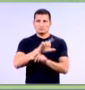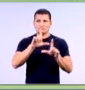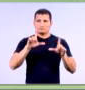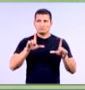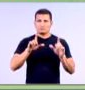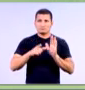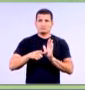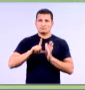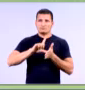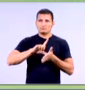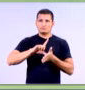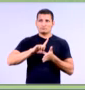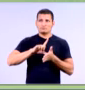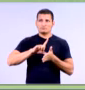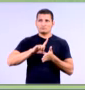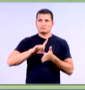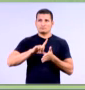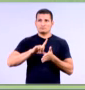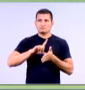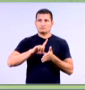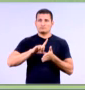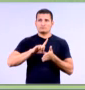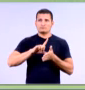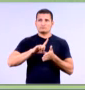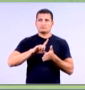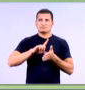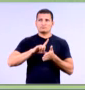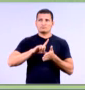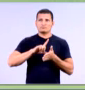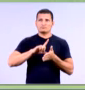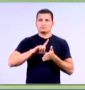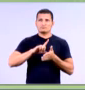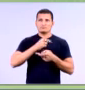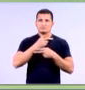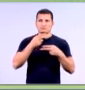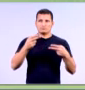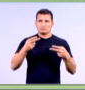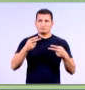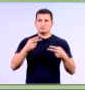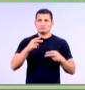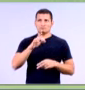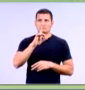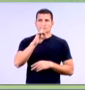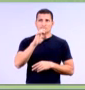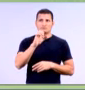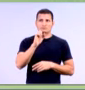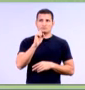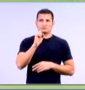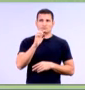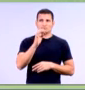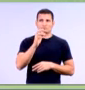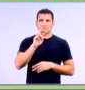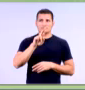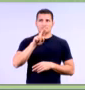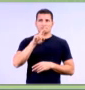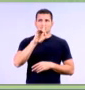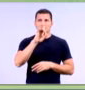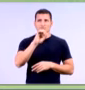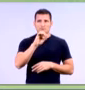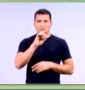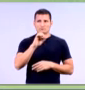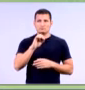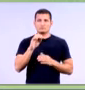momento anterior do objeto ser destruído. Eu coloquei entre aspas, né?